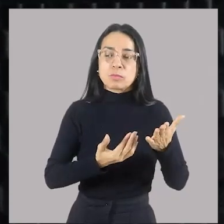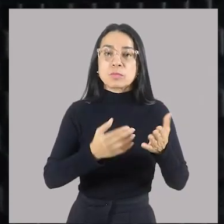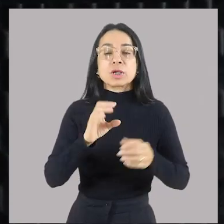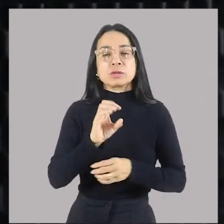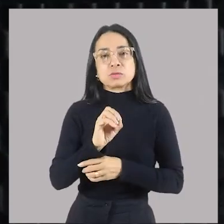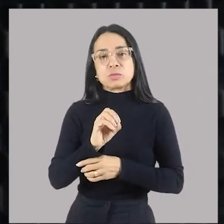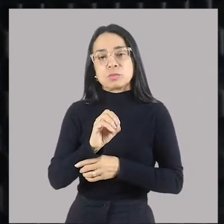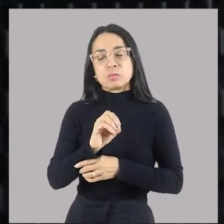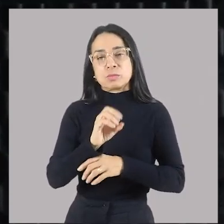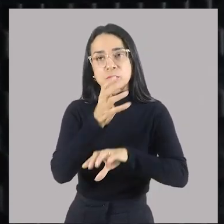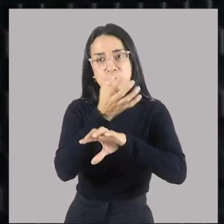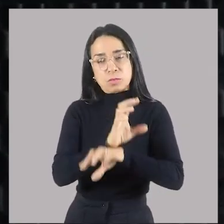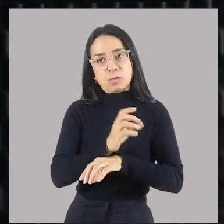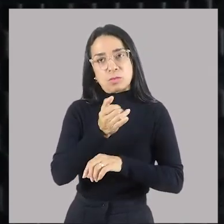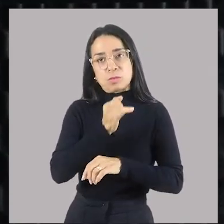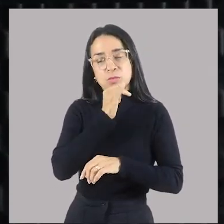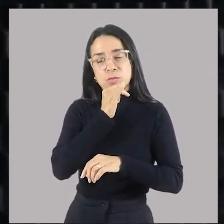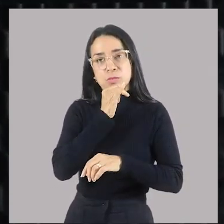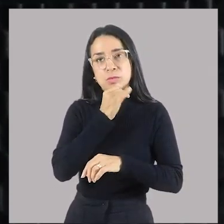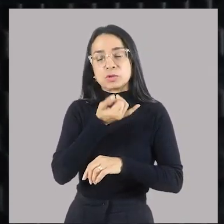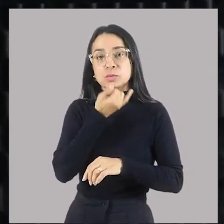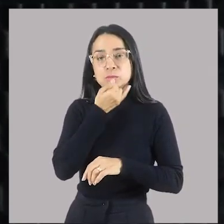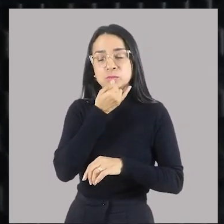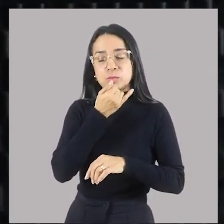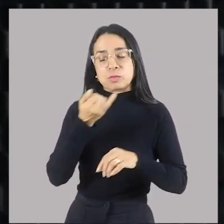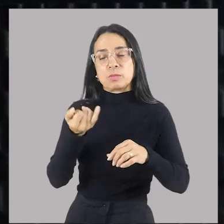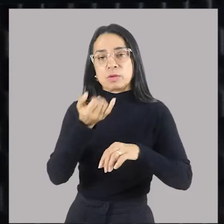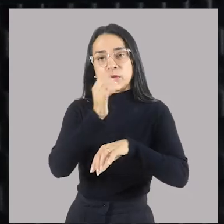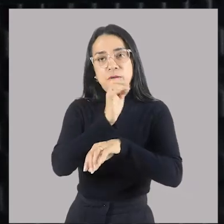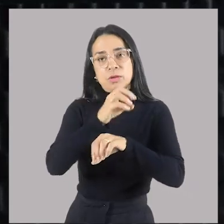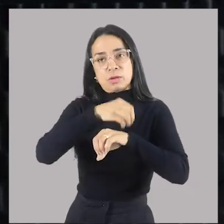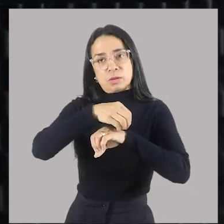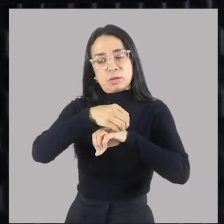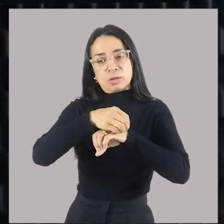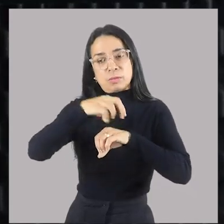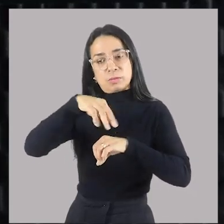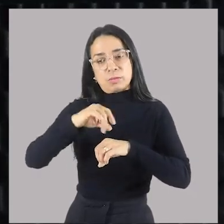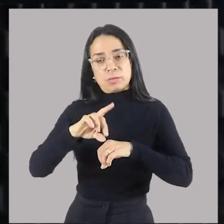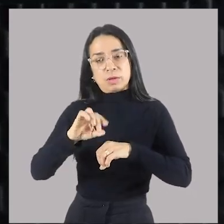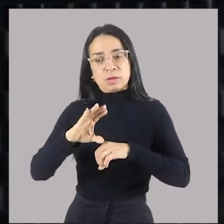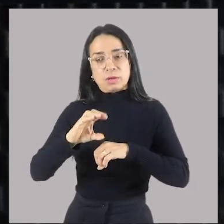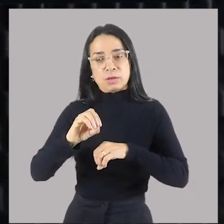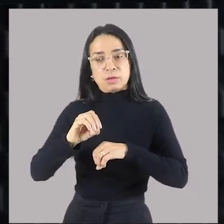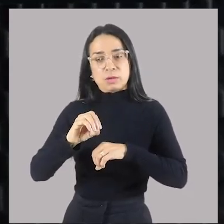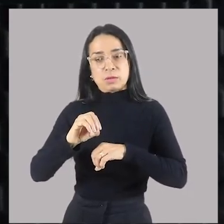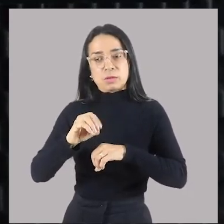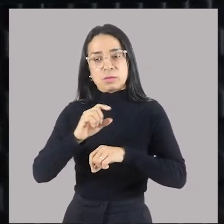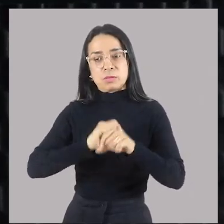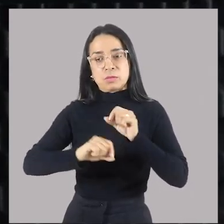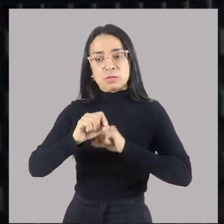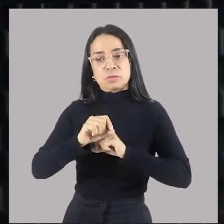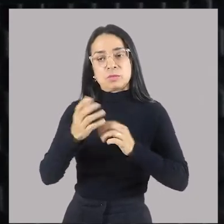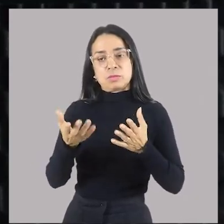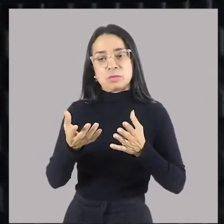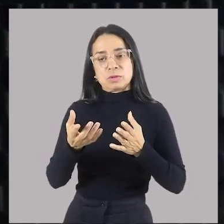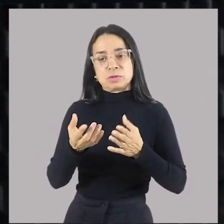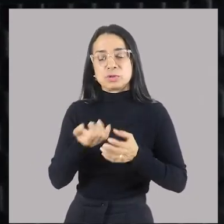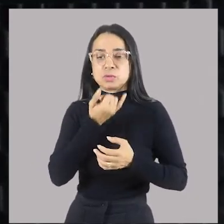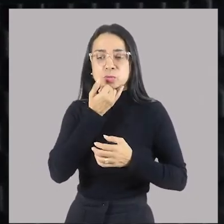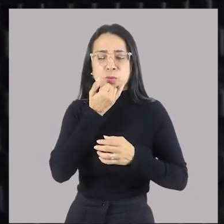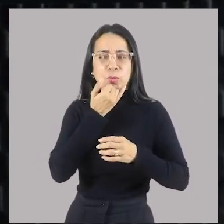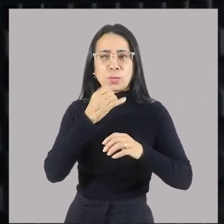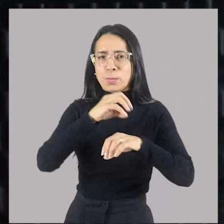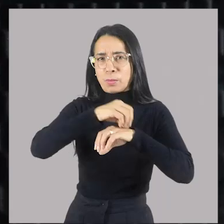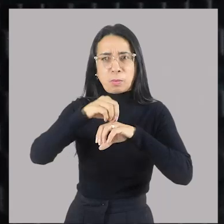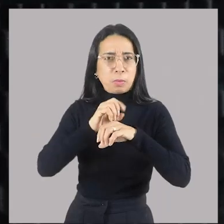óssea, a medula óssea, ela vai servir como formadora de células sanguíneas para todo